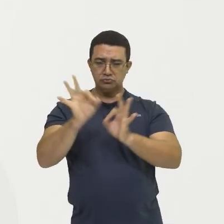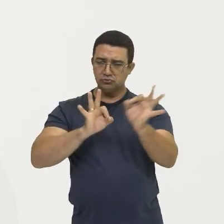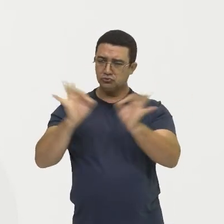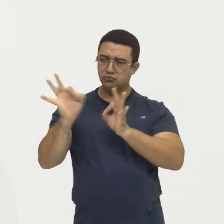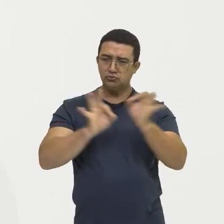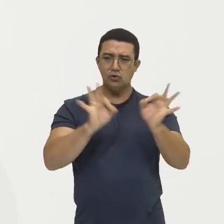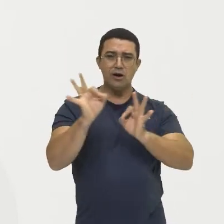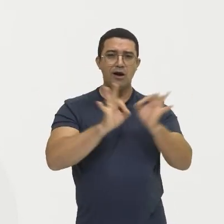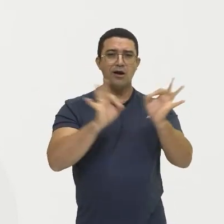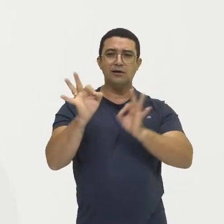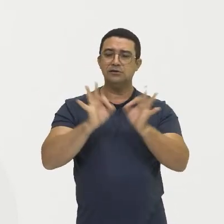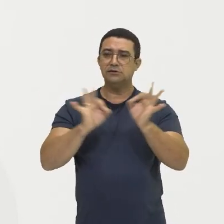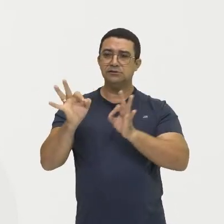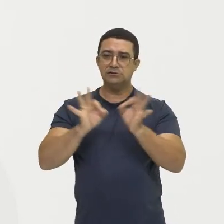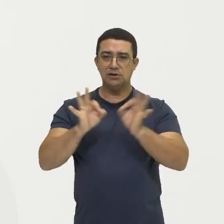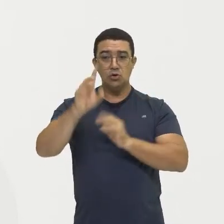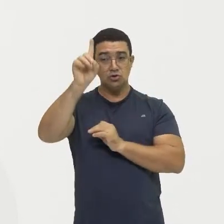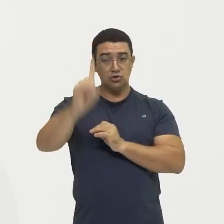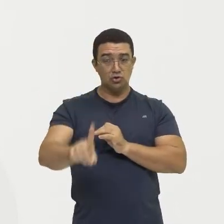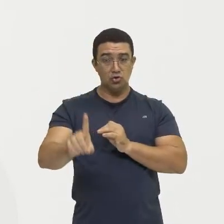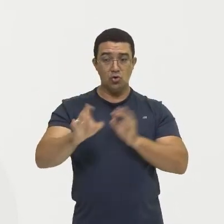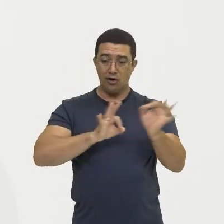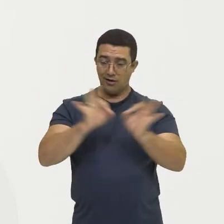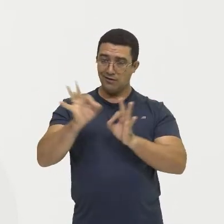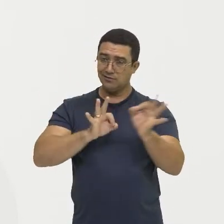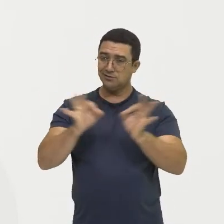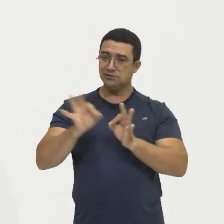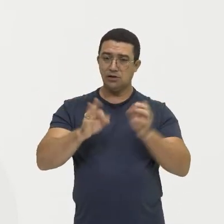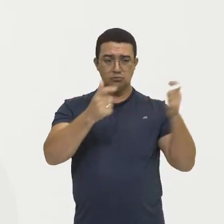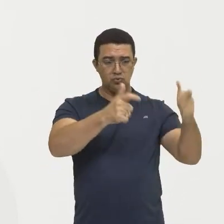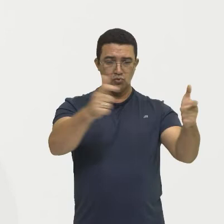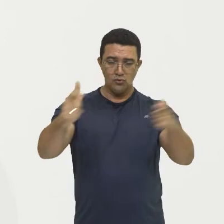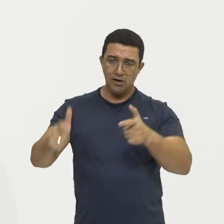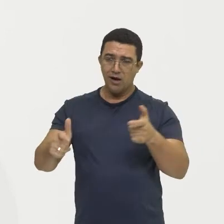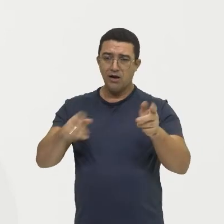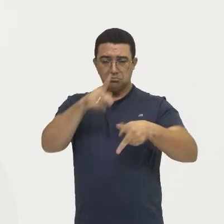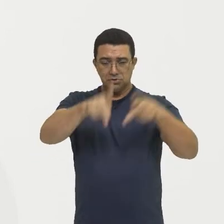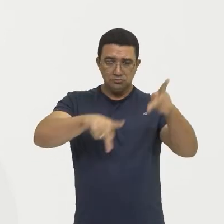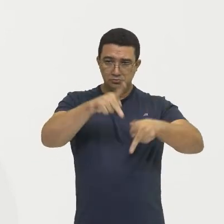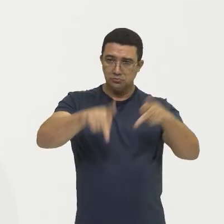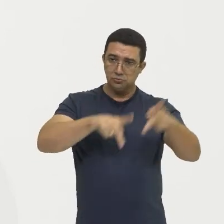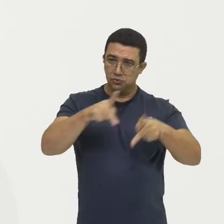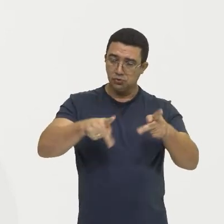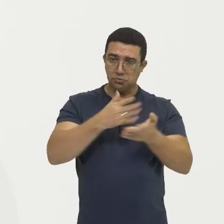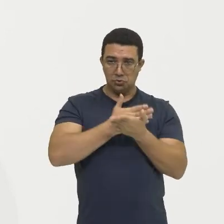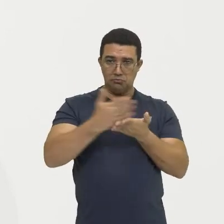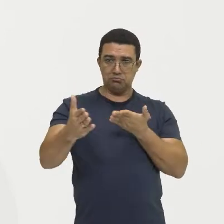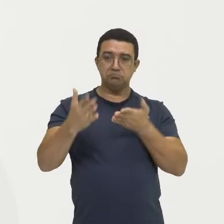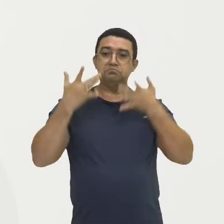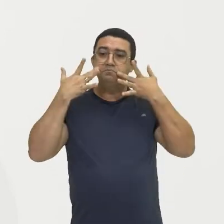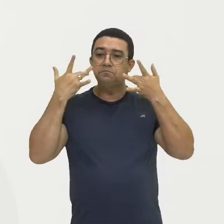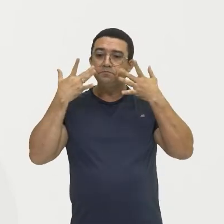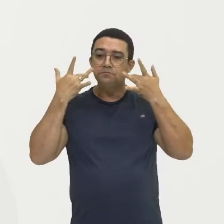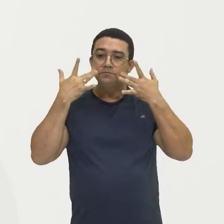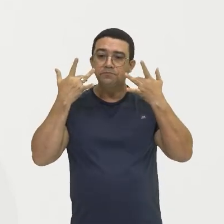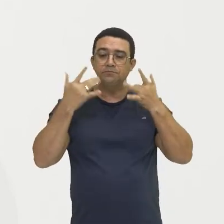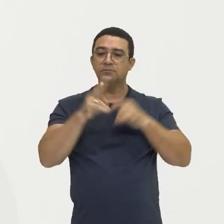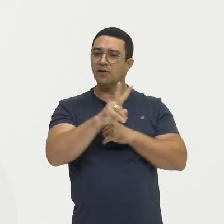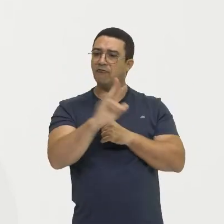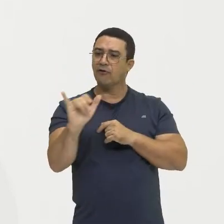organizar, o diretor vai organizar esse público, essas pessoas, que no caso são os atores,